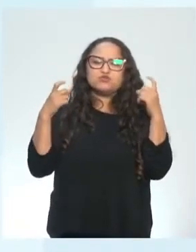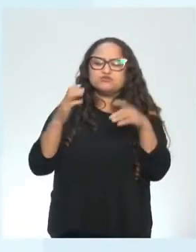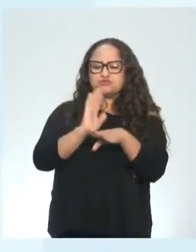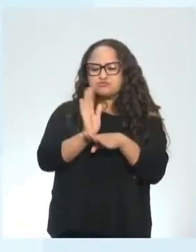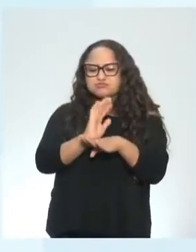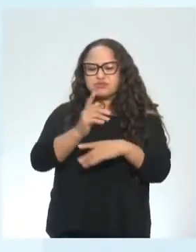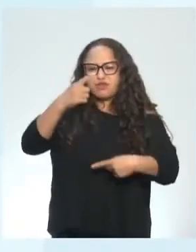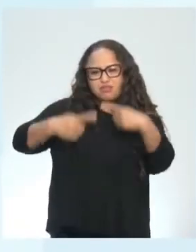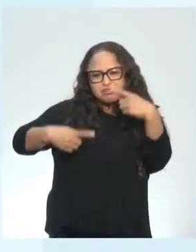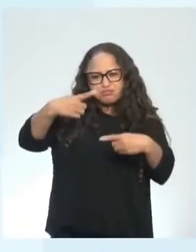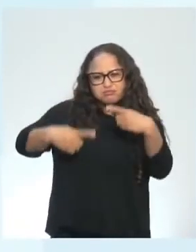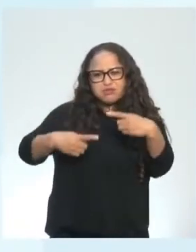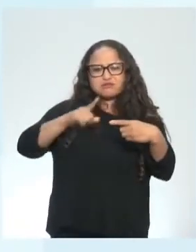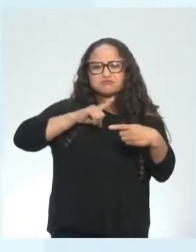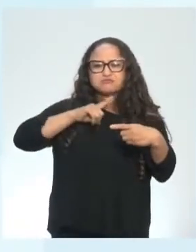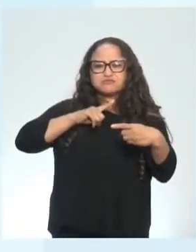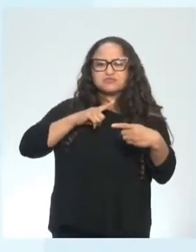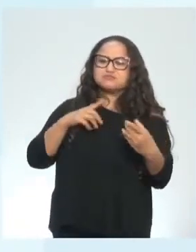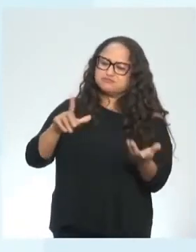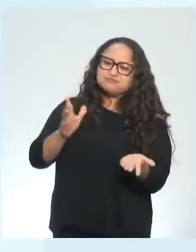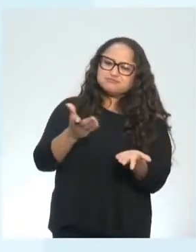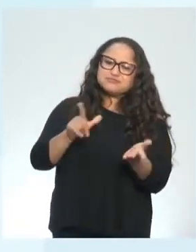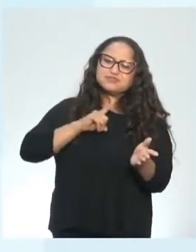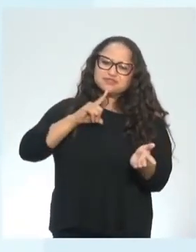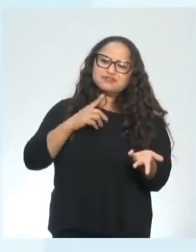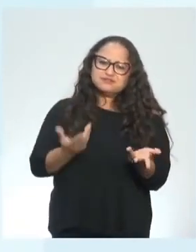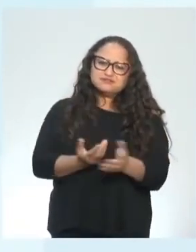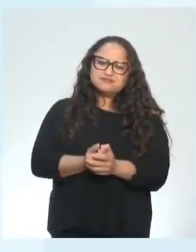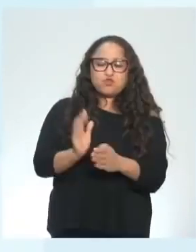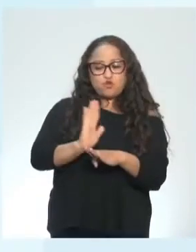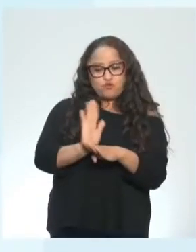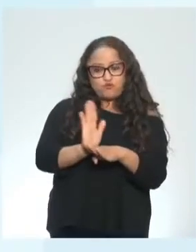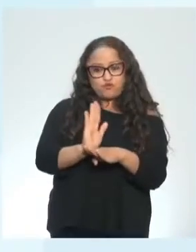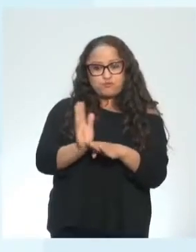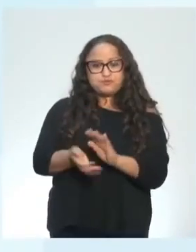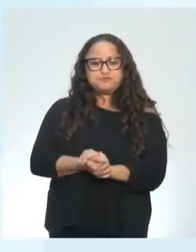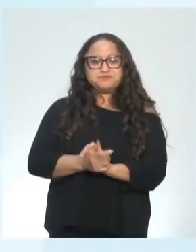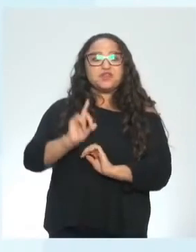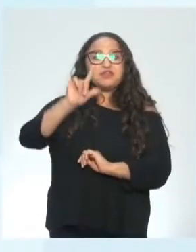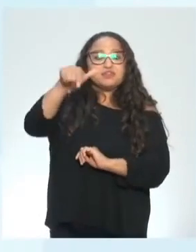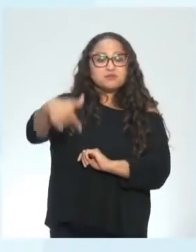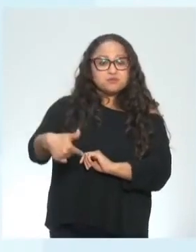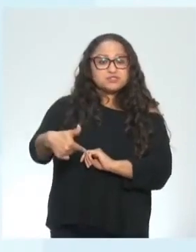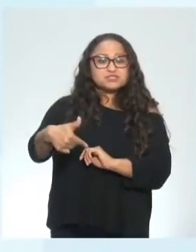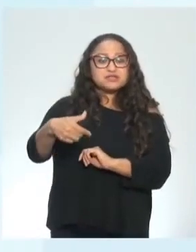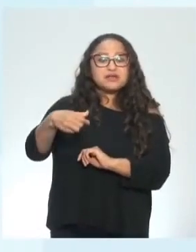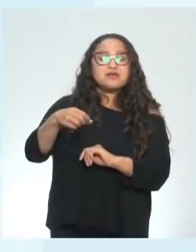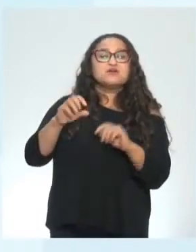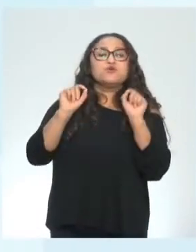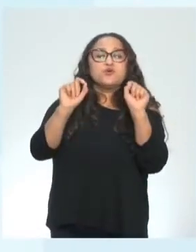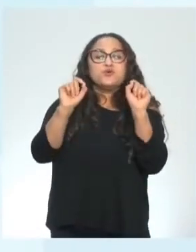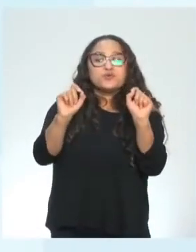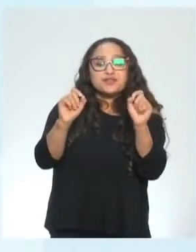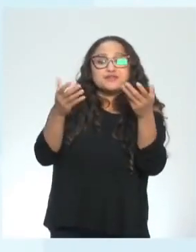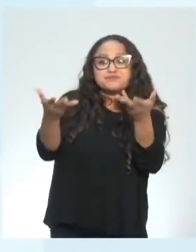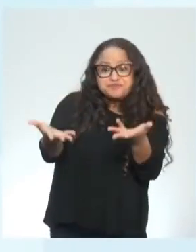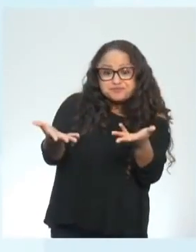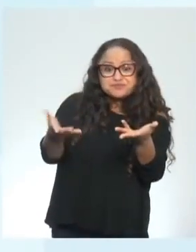diálogos a música o barulho em um filme depois a gente tem missa ensina a gente